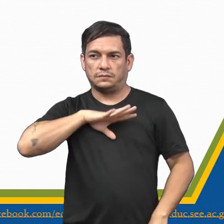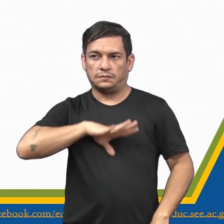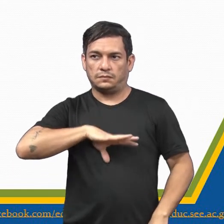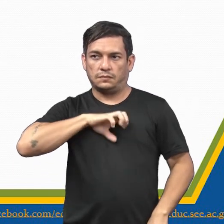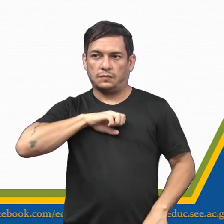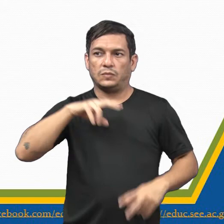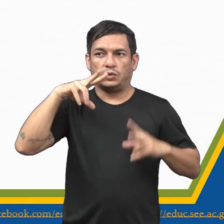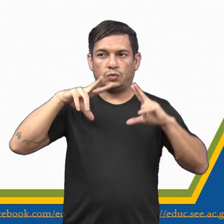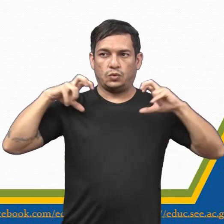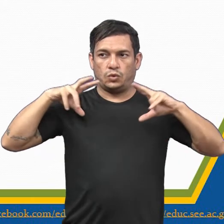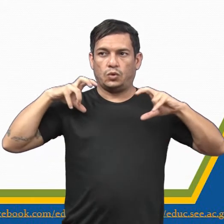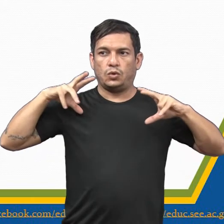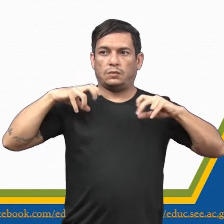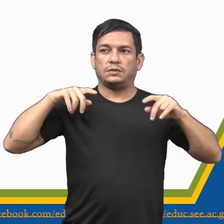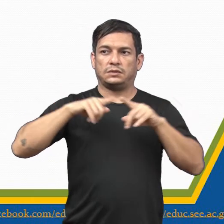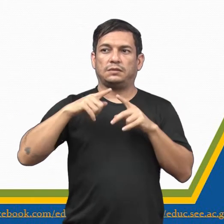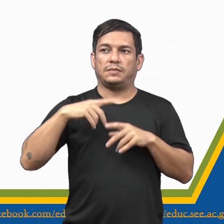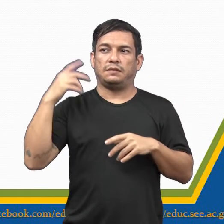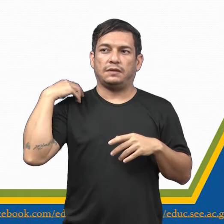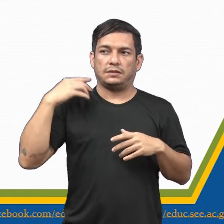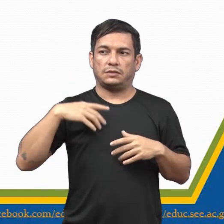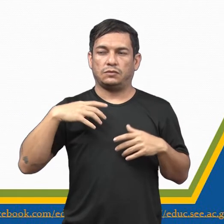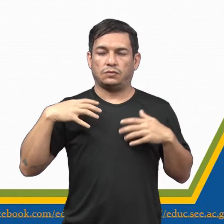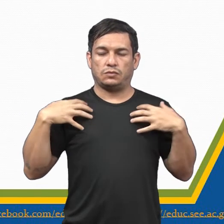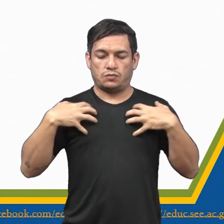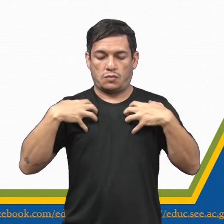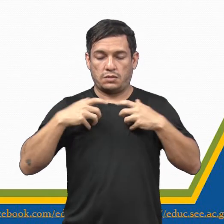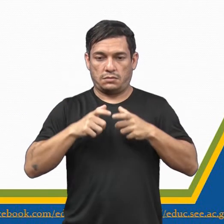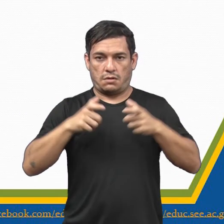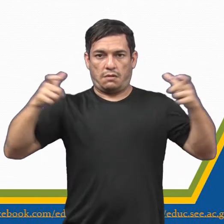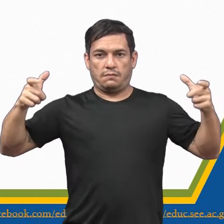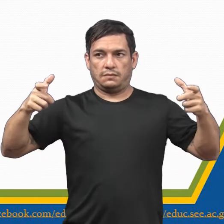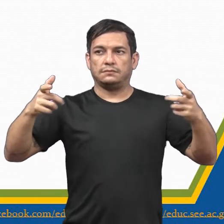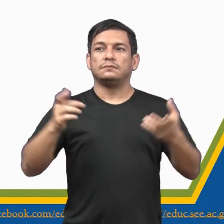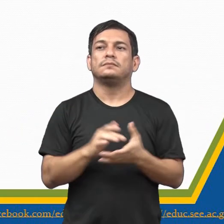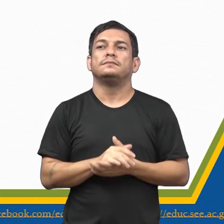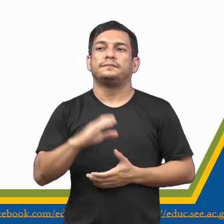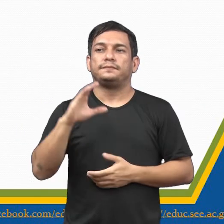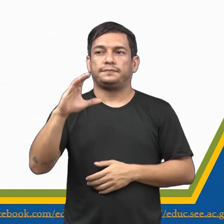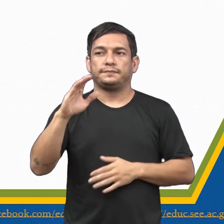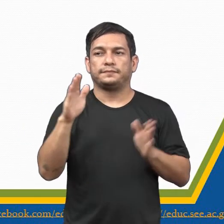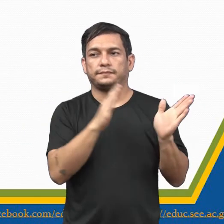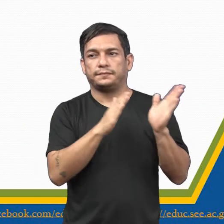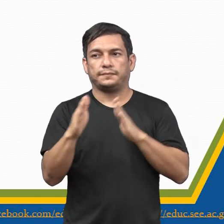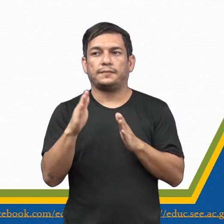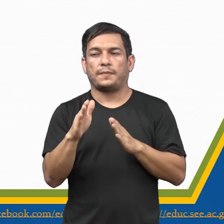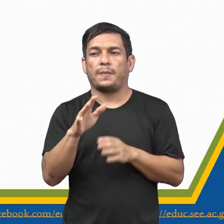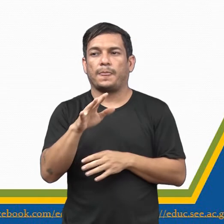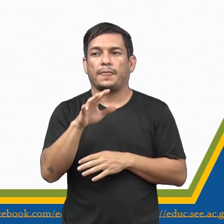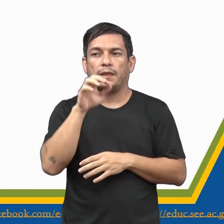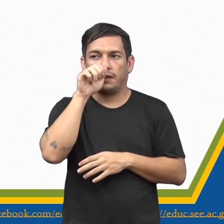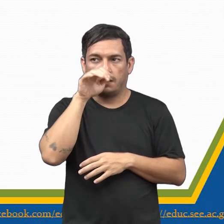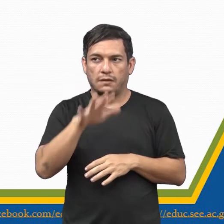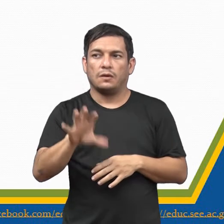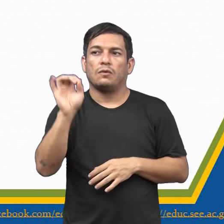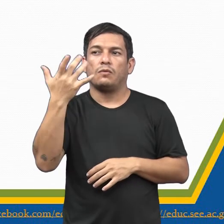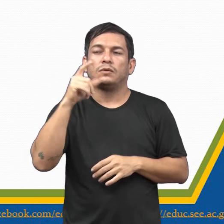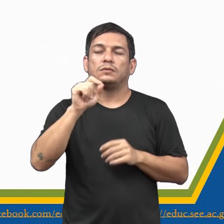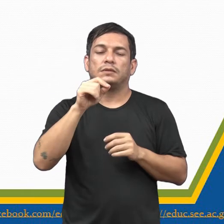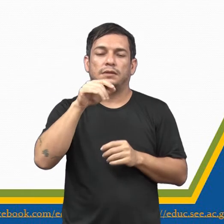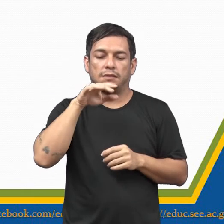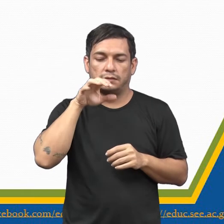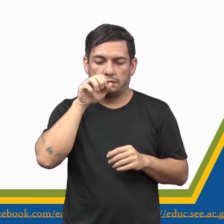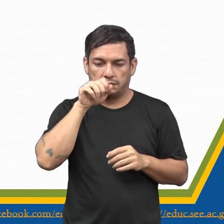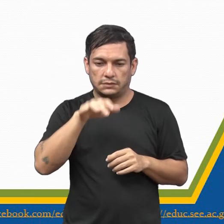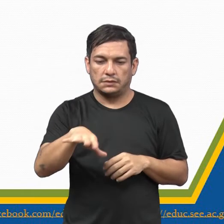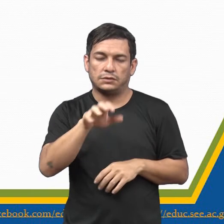intercostais, fazendo com que o tórax aumente de tamanho. C. No processo de expiração ocorre a saída de